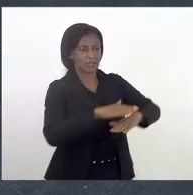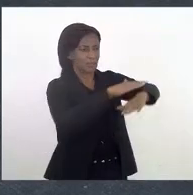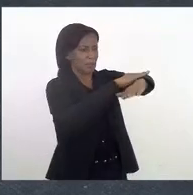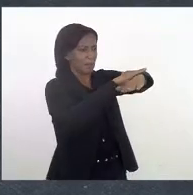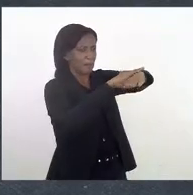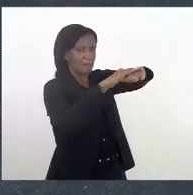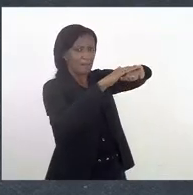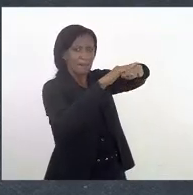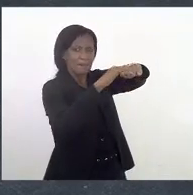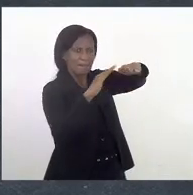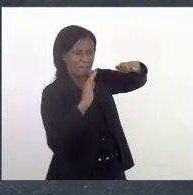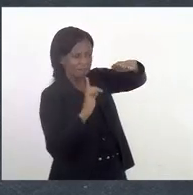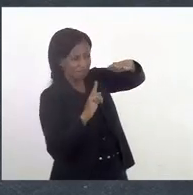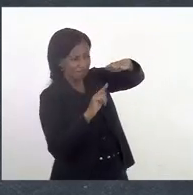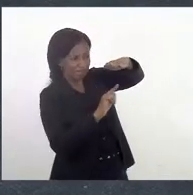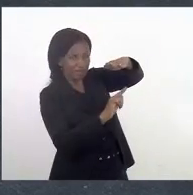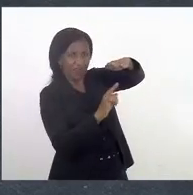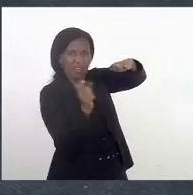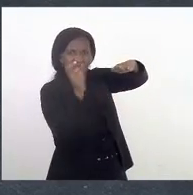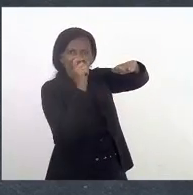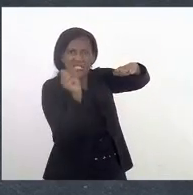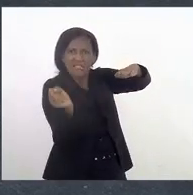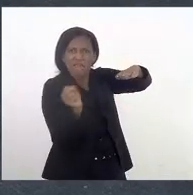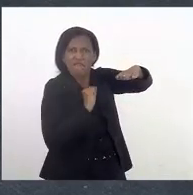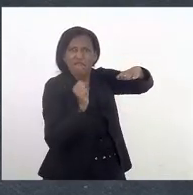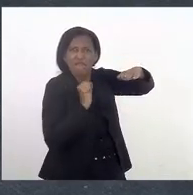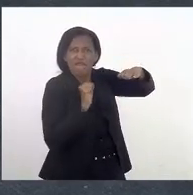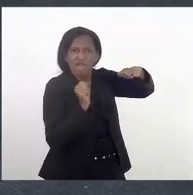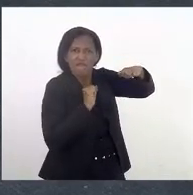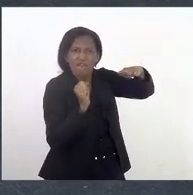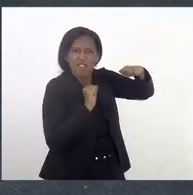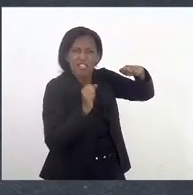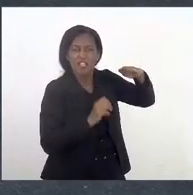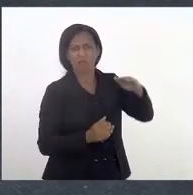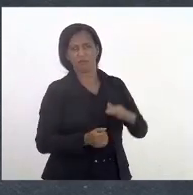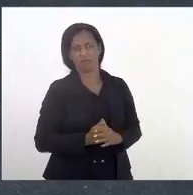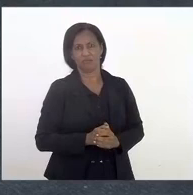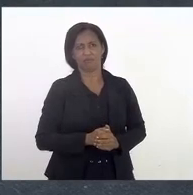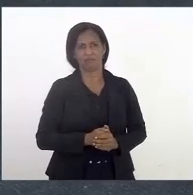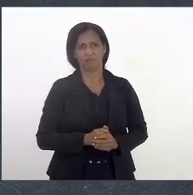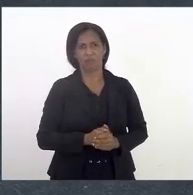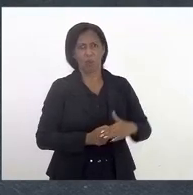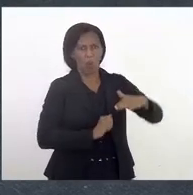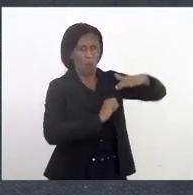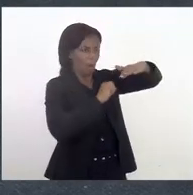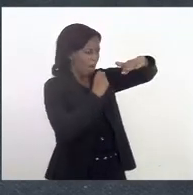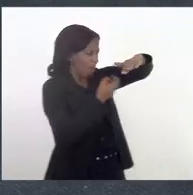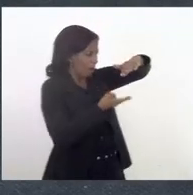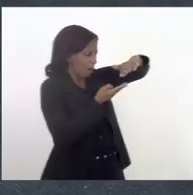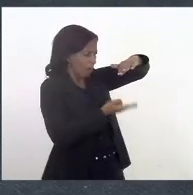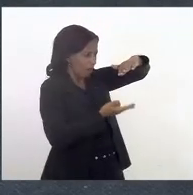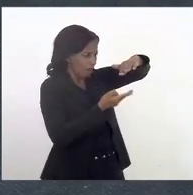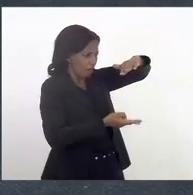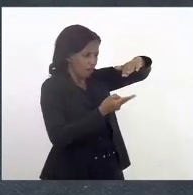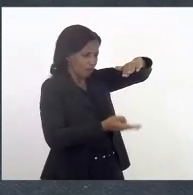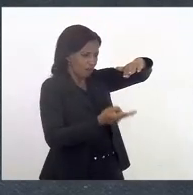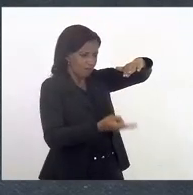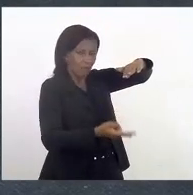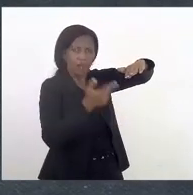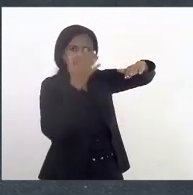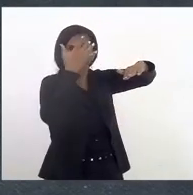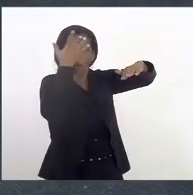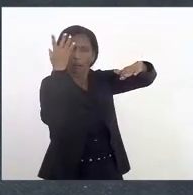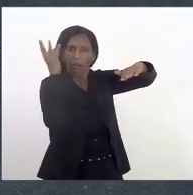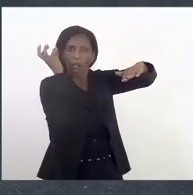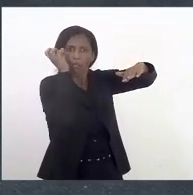marquises com esse frio imenso e dorme parte da nossa população